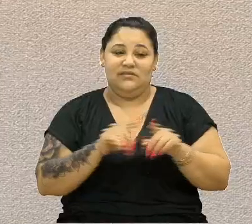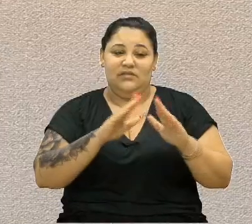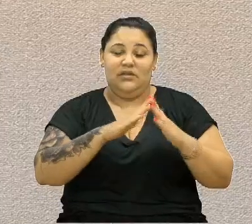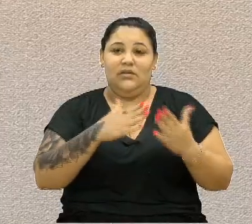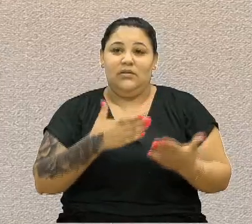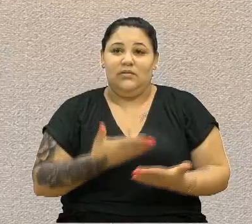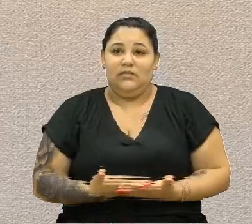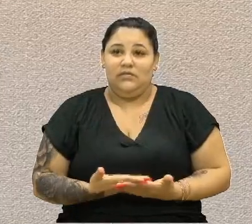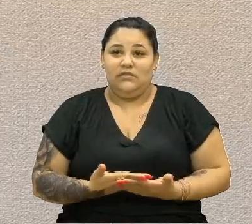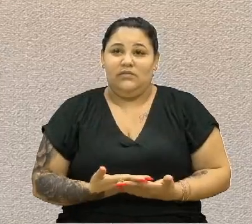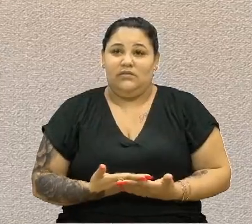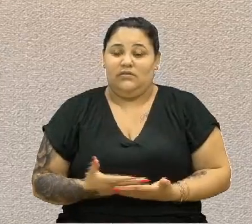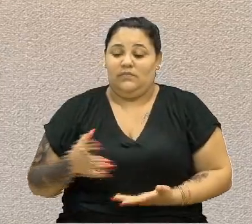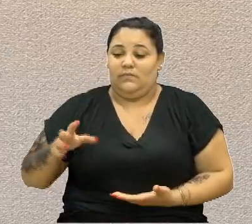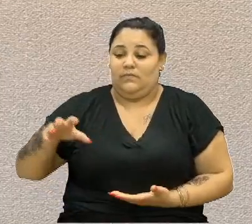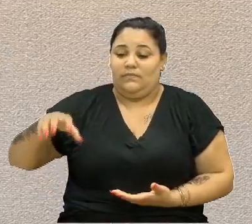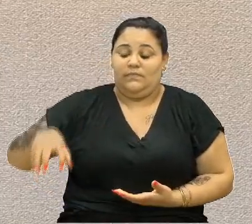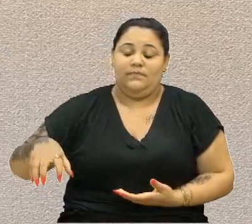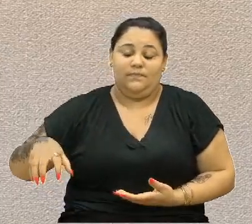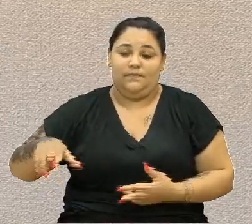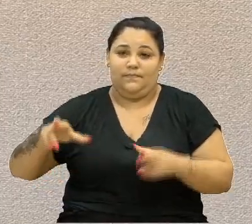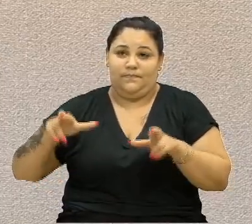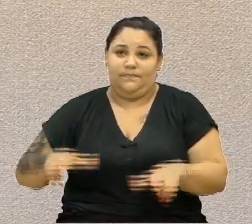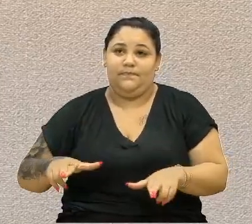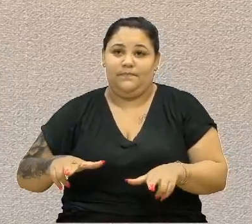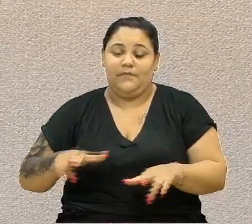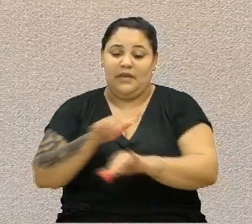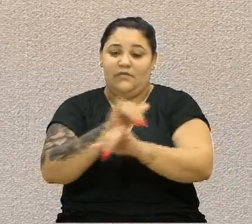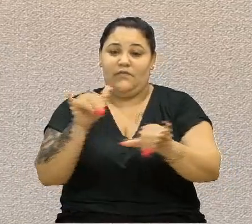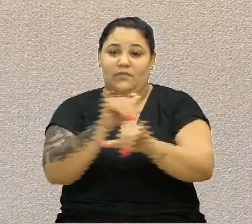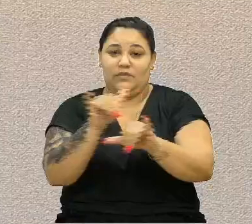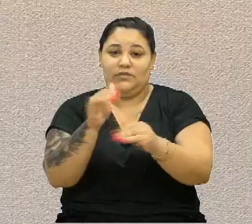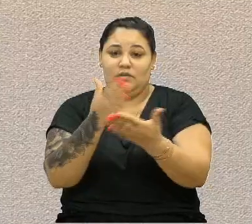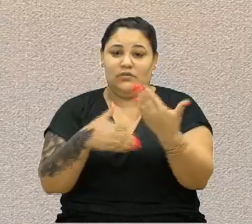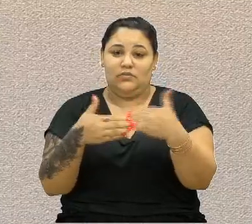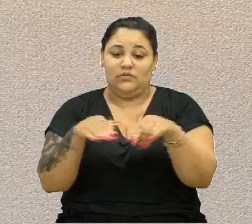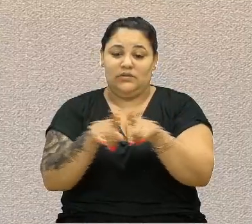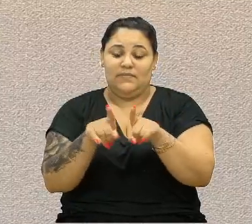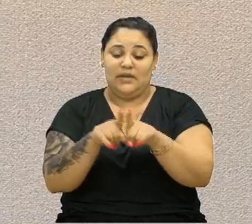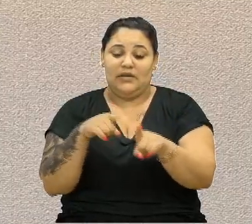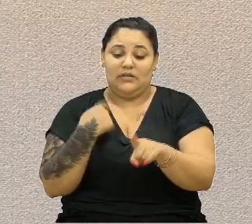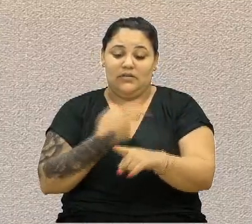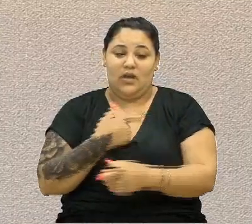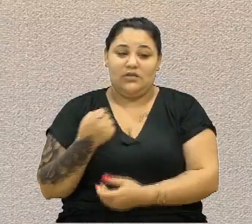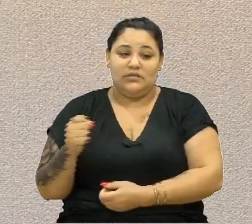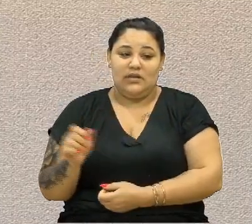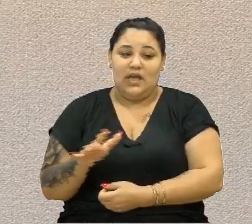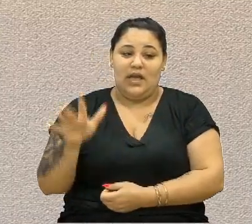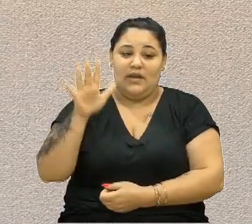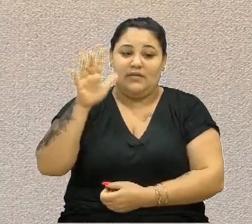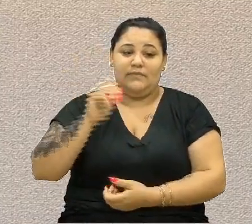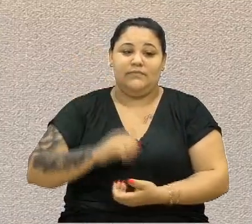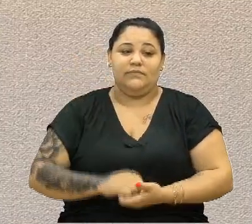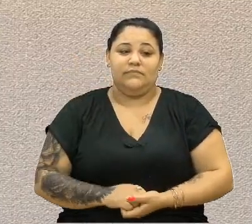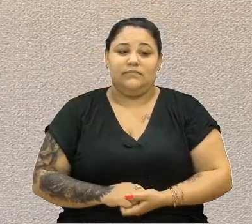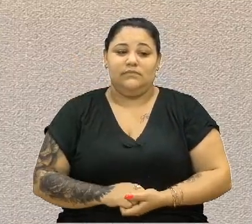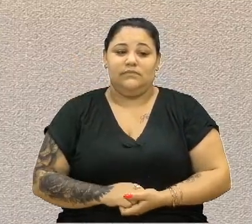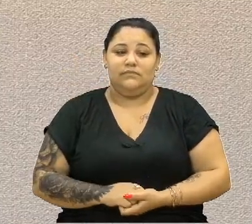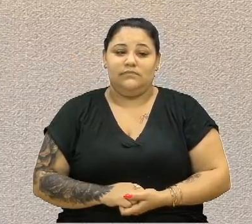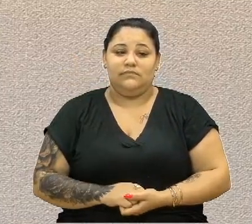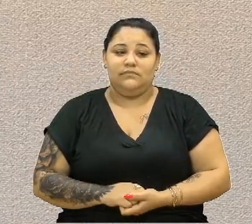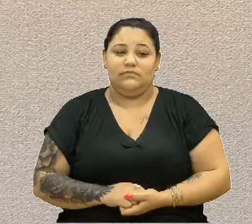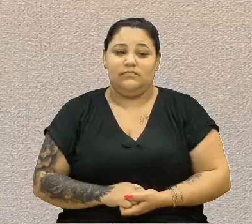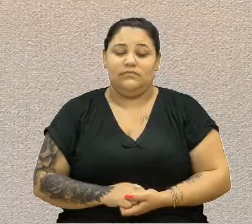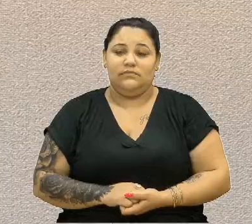da Serra, né, informando, né, a todos, né, a nossa riqueza cultural, a nossa riqueza está justamente